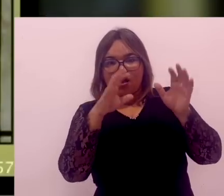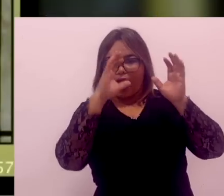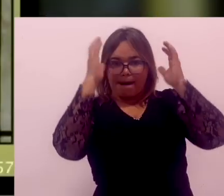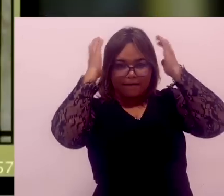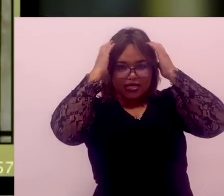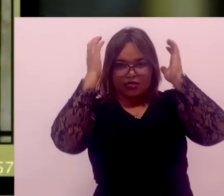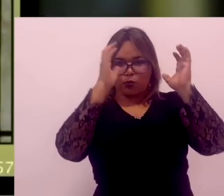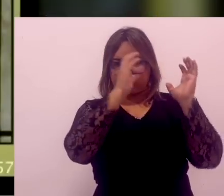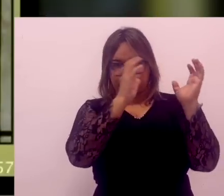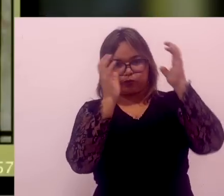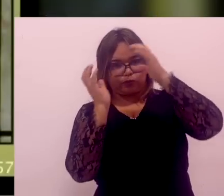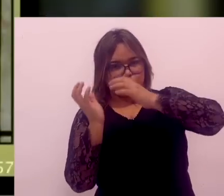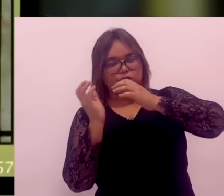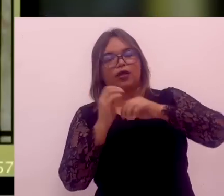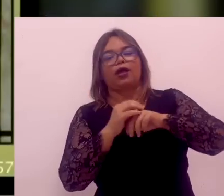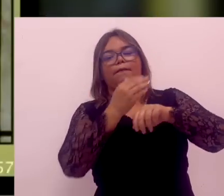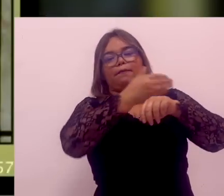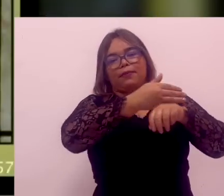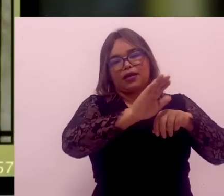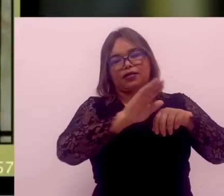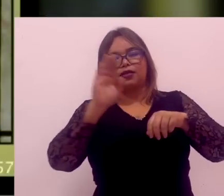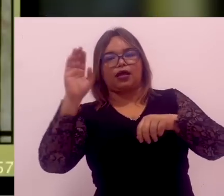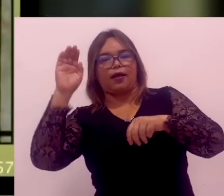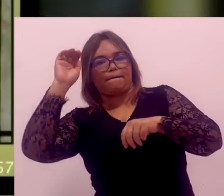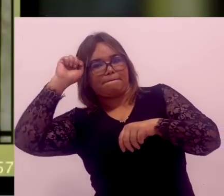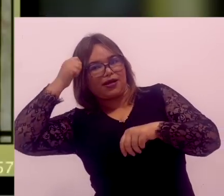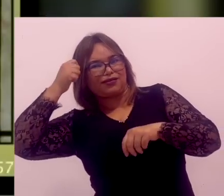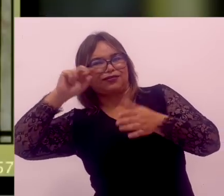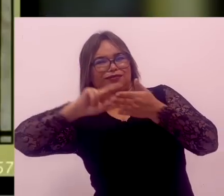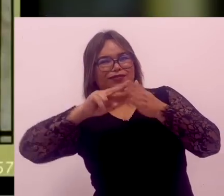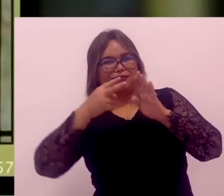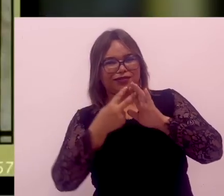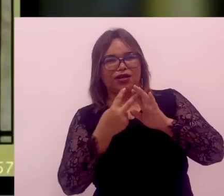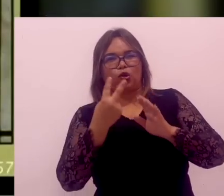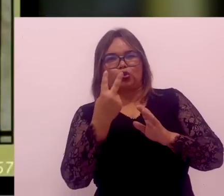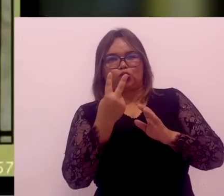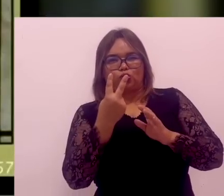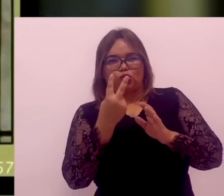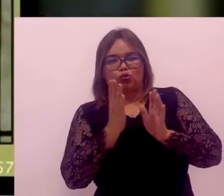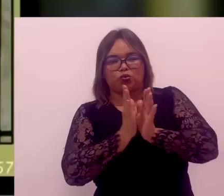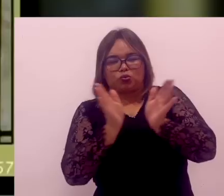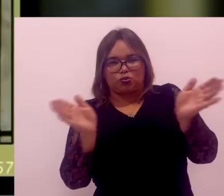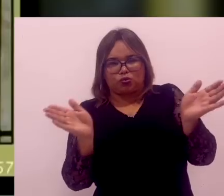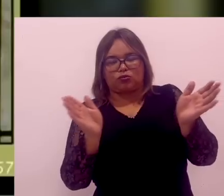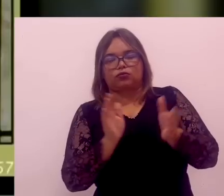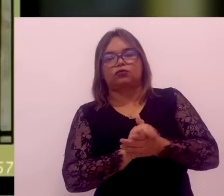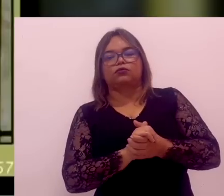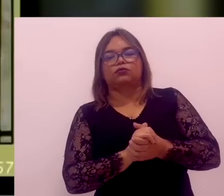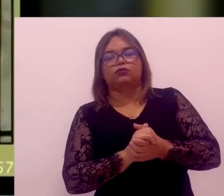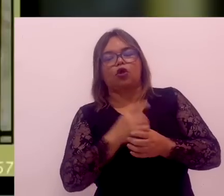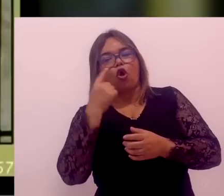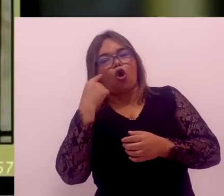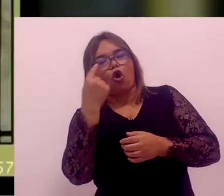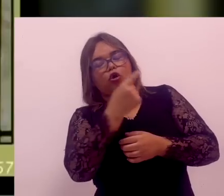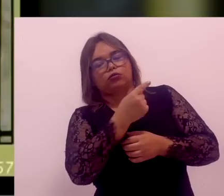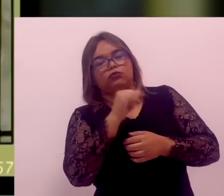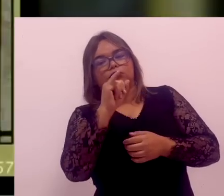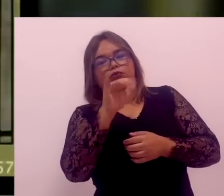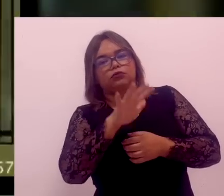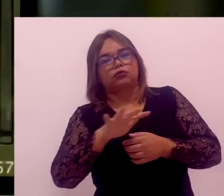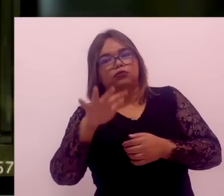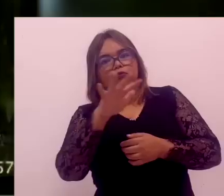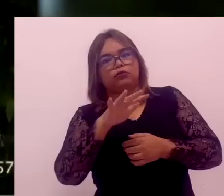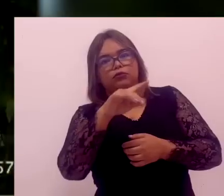a cornucópia. O que ela significa? Ela é um símbolo de muitas organizações políticas. É o símbolo da organização